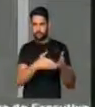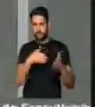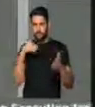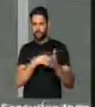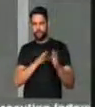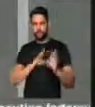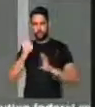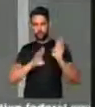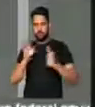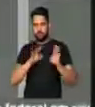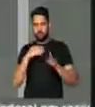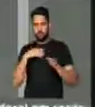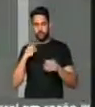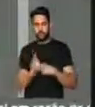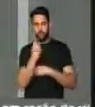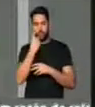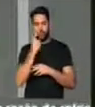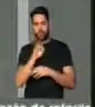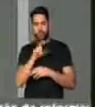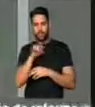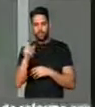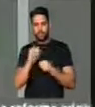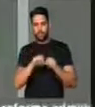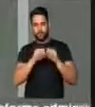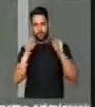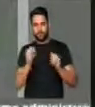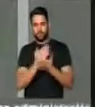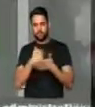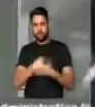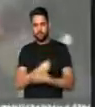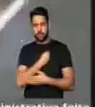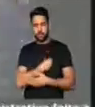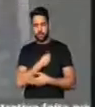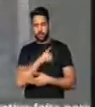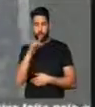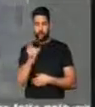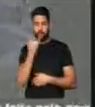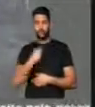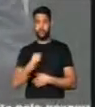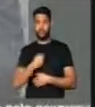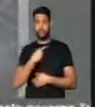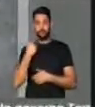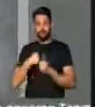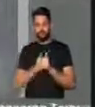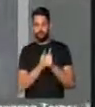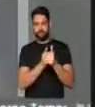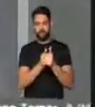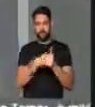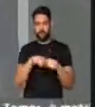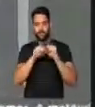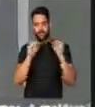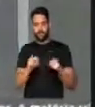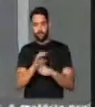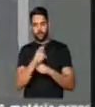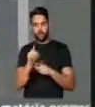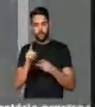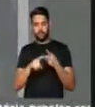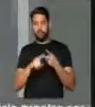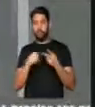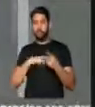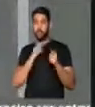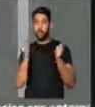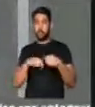último leilão, aliás, do único leilão do sistema de partilha. É importante reconduzirmos ao sistema de concessão para